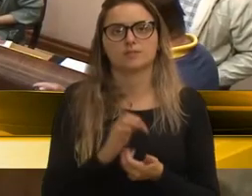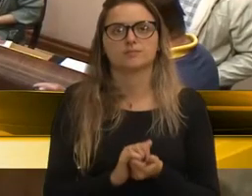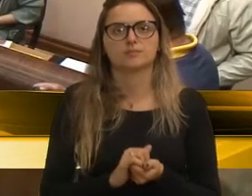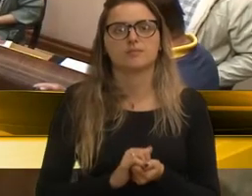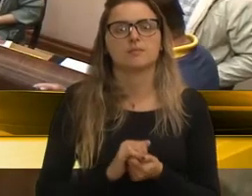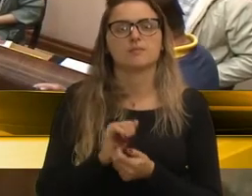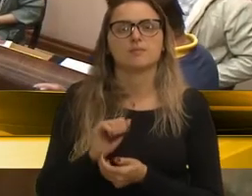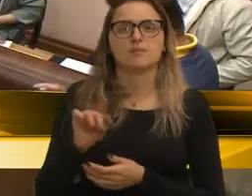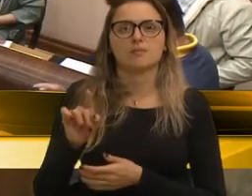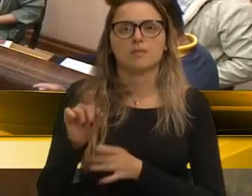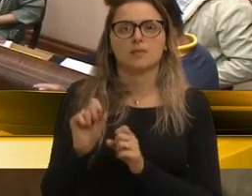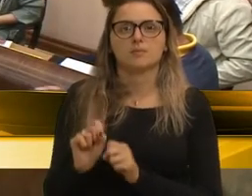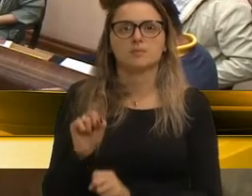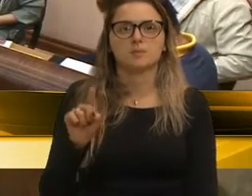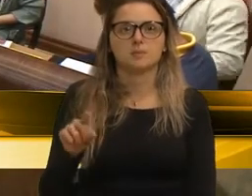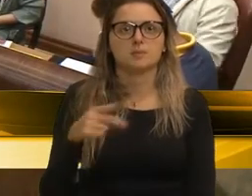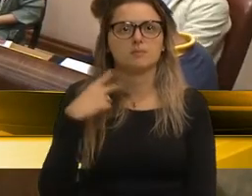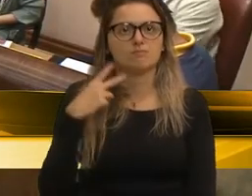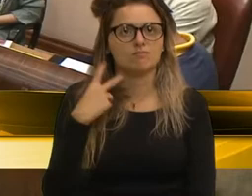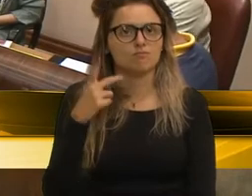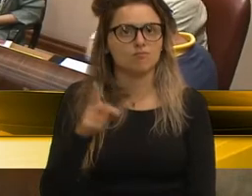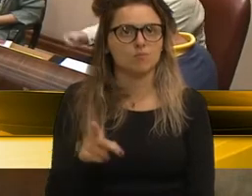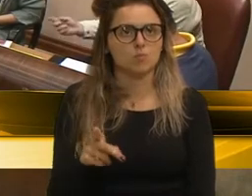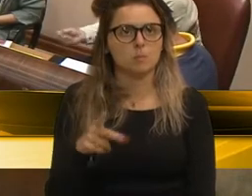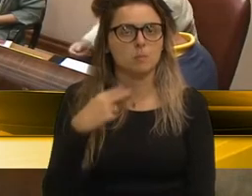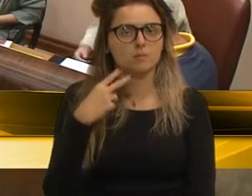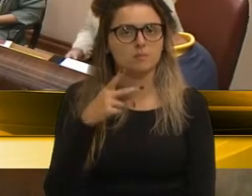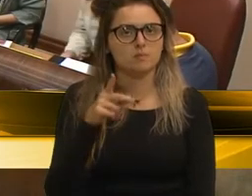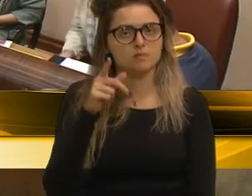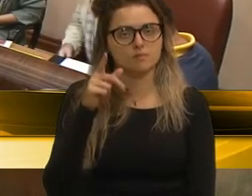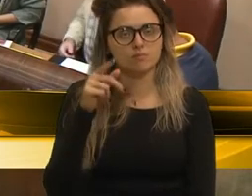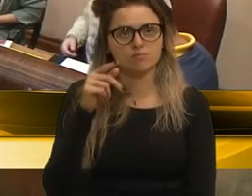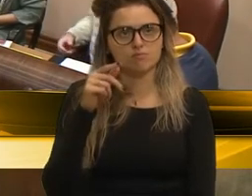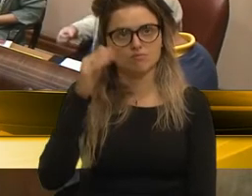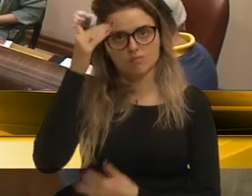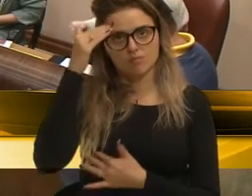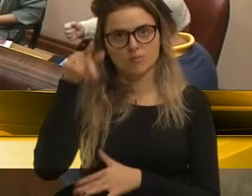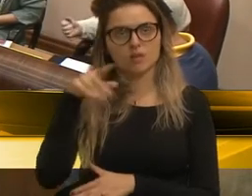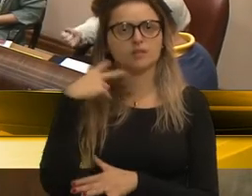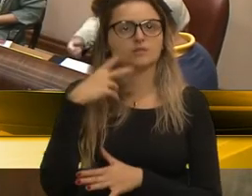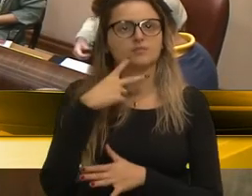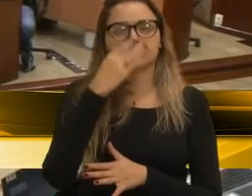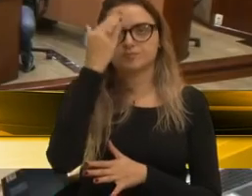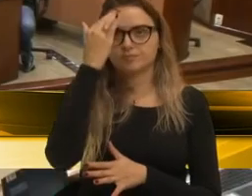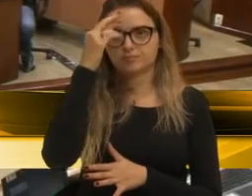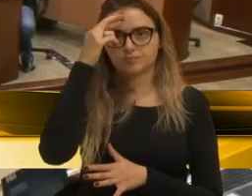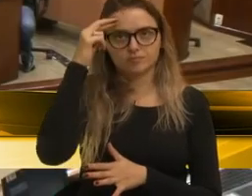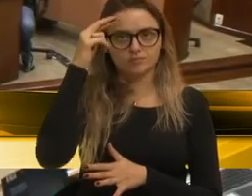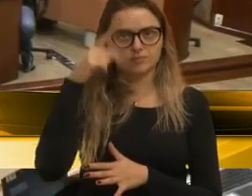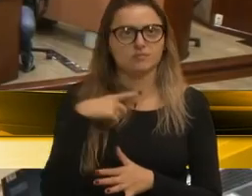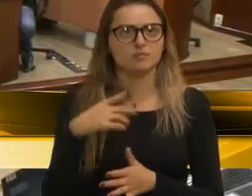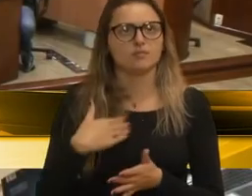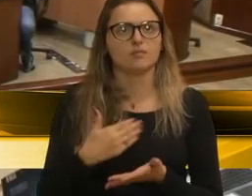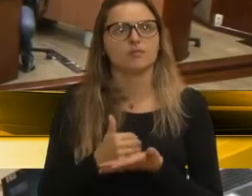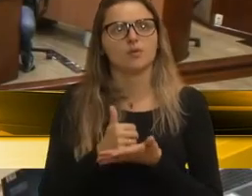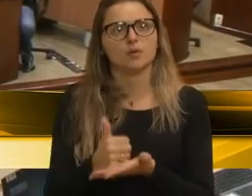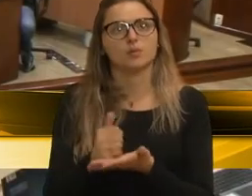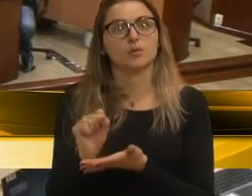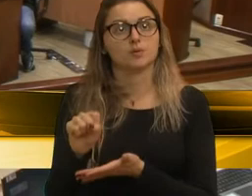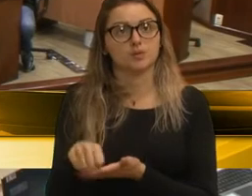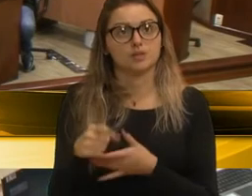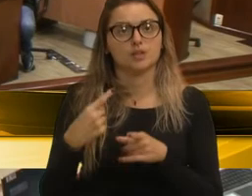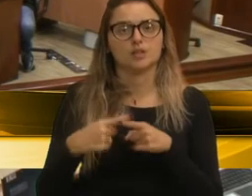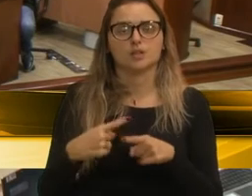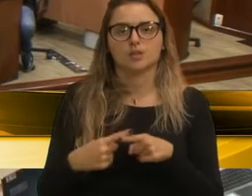vereador. Permita uma parte, vereador Rafael. Sua parte. Imediato. Obrigado, vereador Rafael. Pode contar com o apoio desse vereador, porque